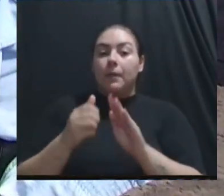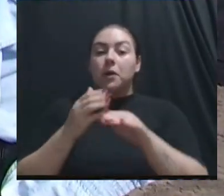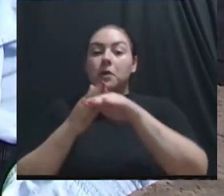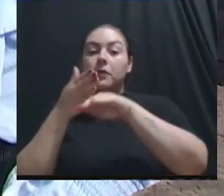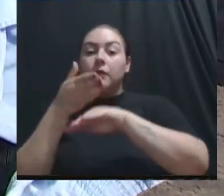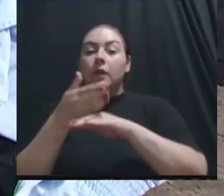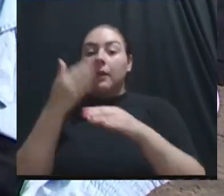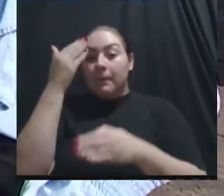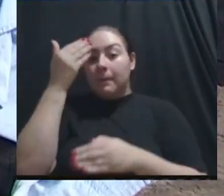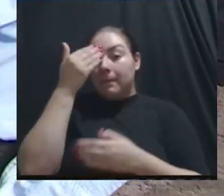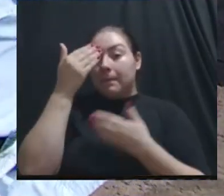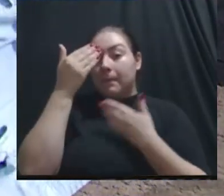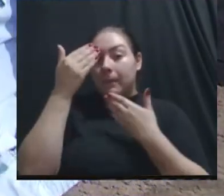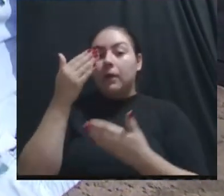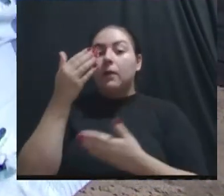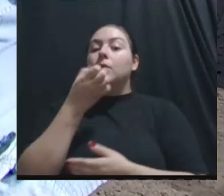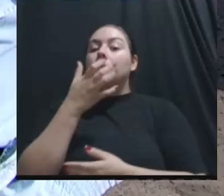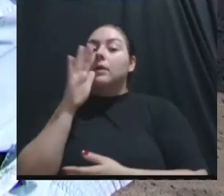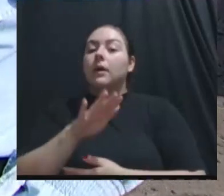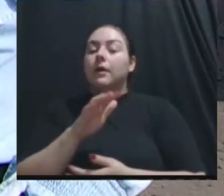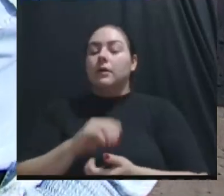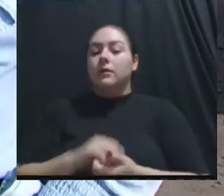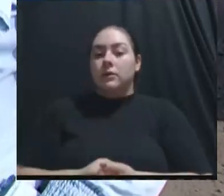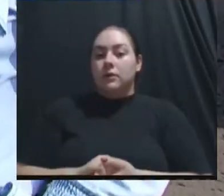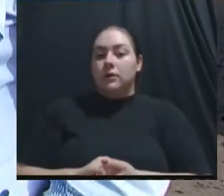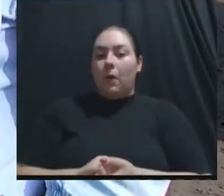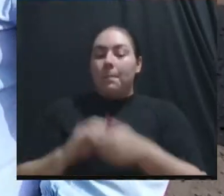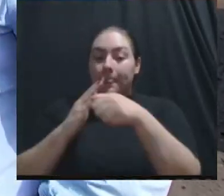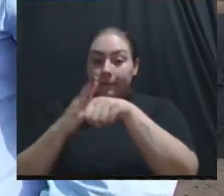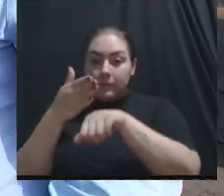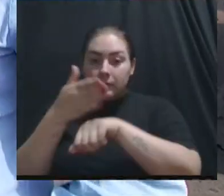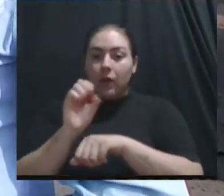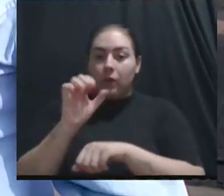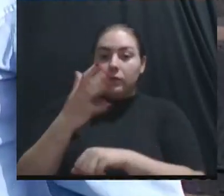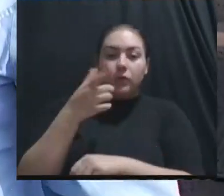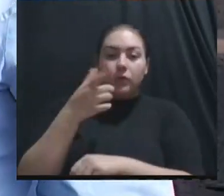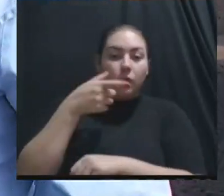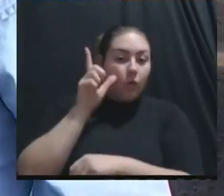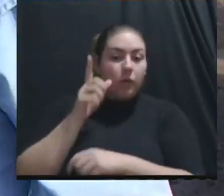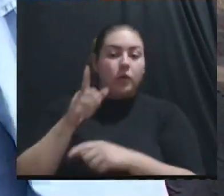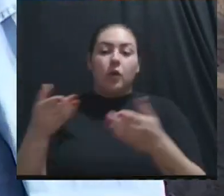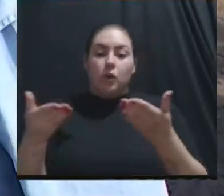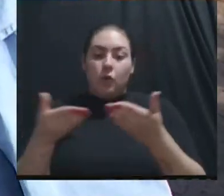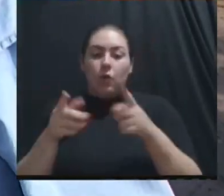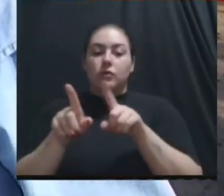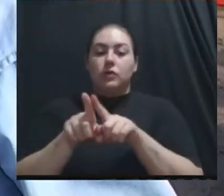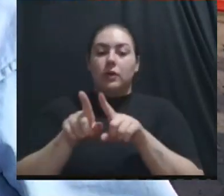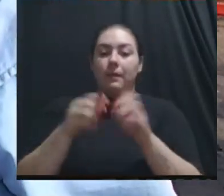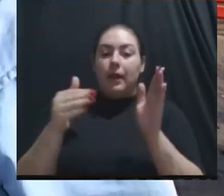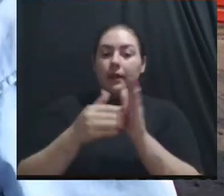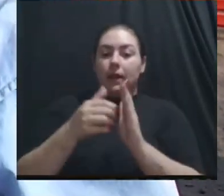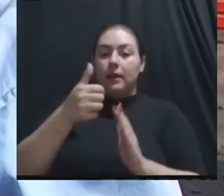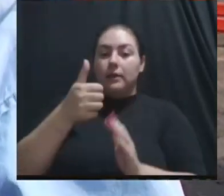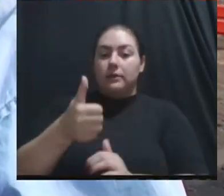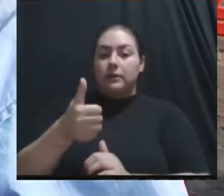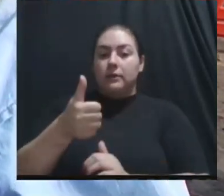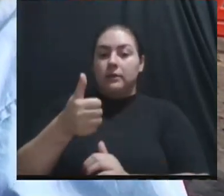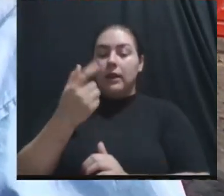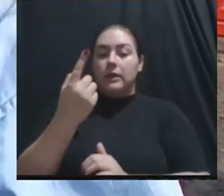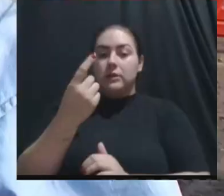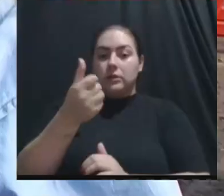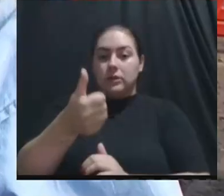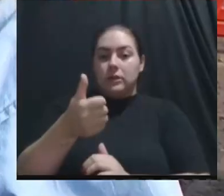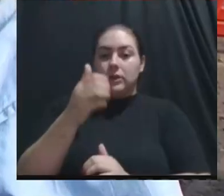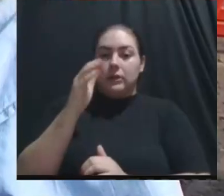Boa tarde. A visitação ocorreu ontem e ocorre hoje até às 16h30. Lembrando que todas as